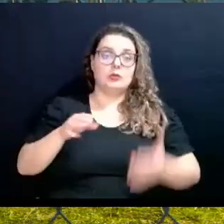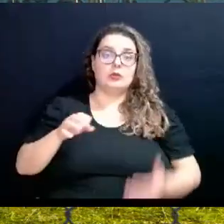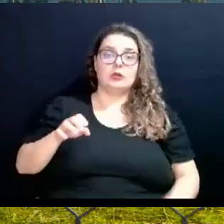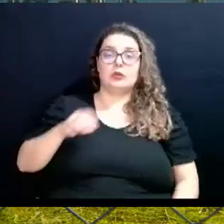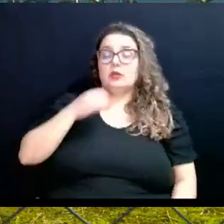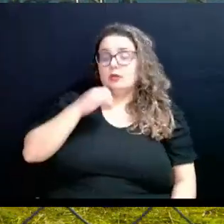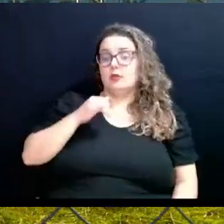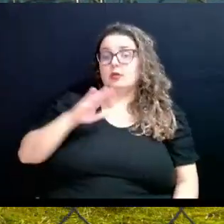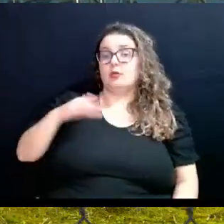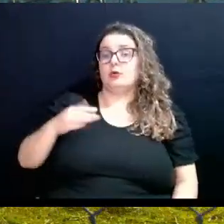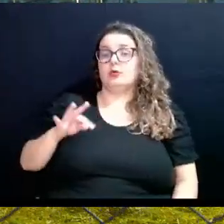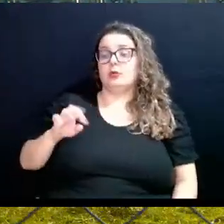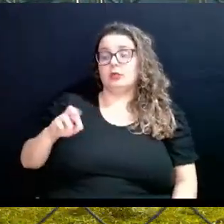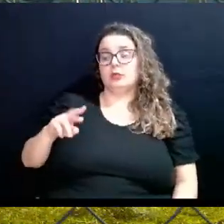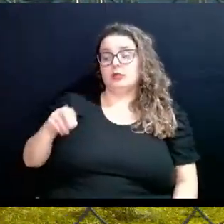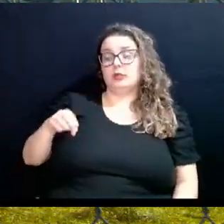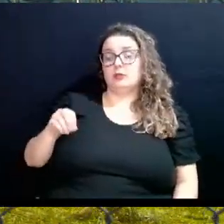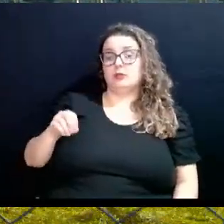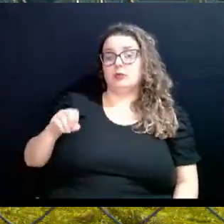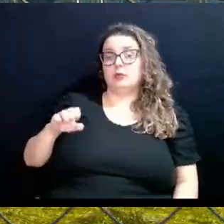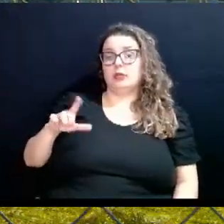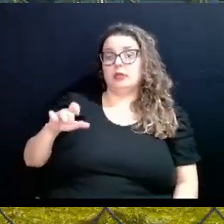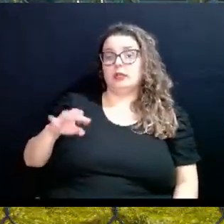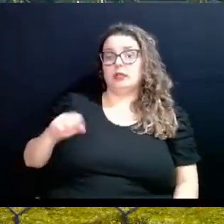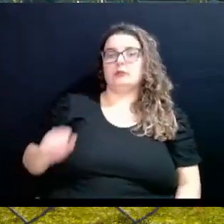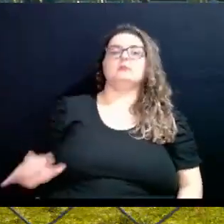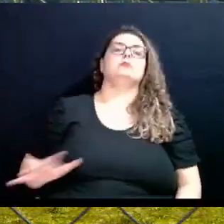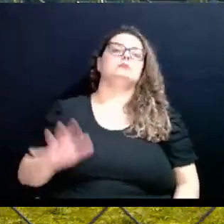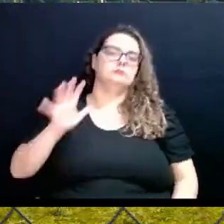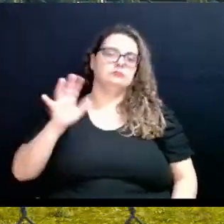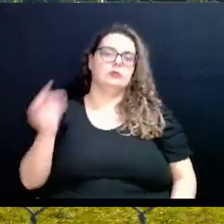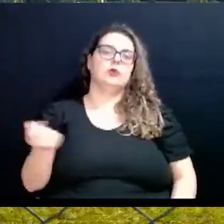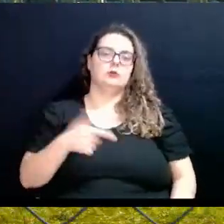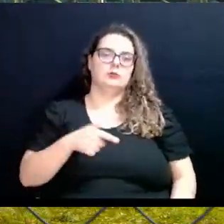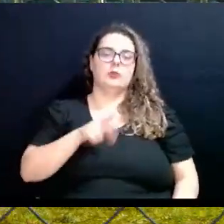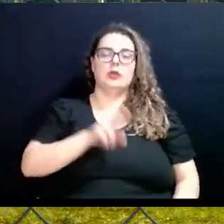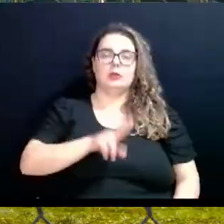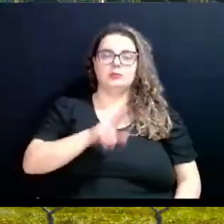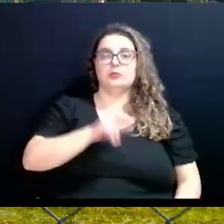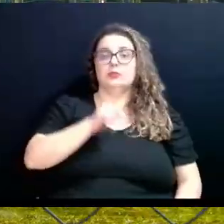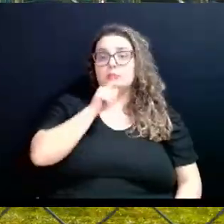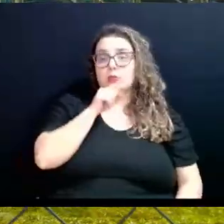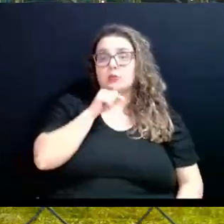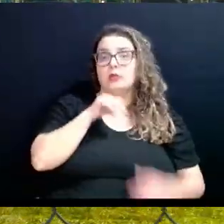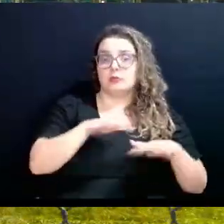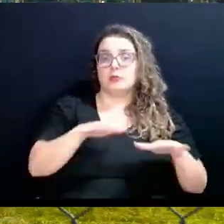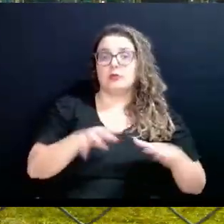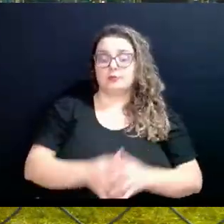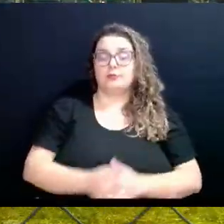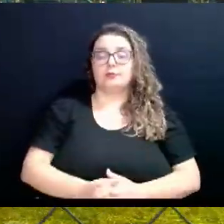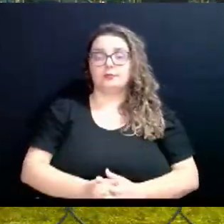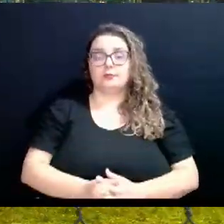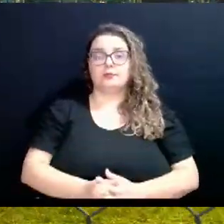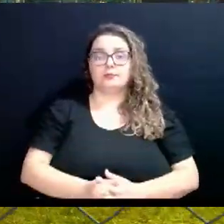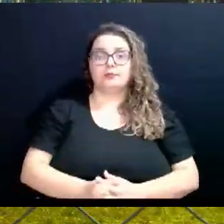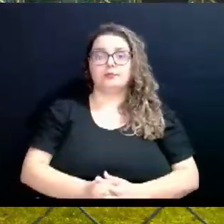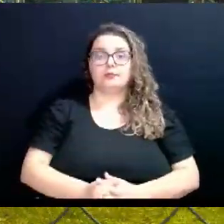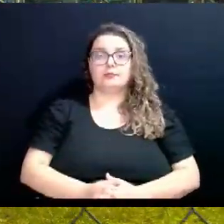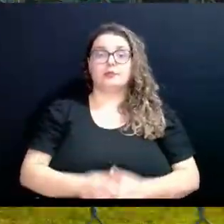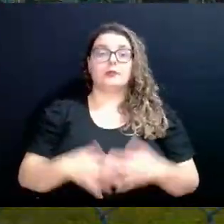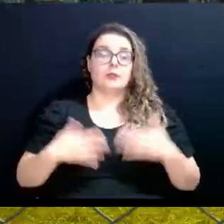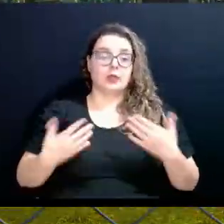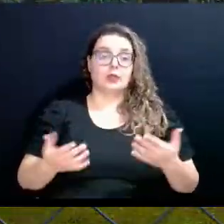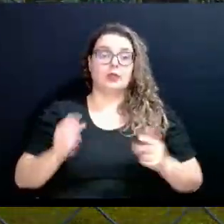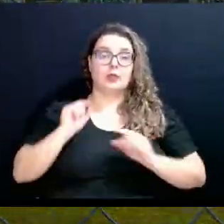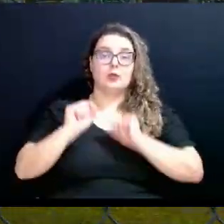elétrica. Quando você tem que usar uma termoelétrica, a energia fica mais cara do que a energia usada pela